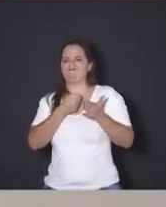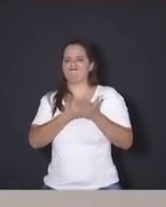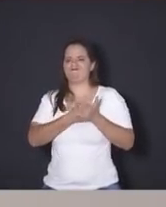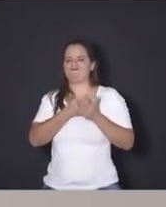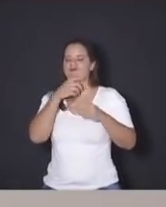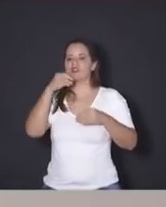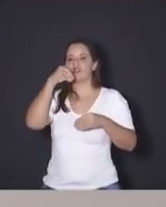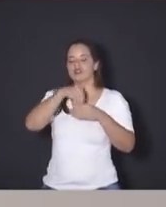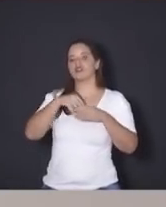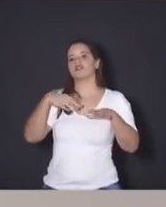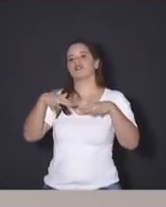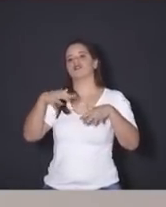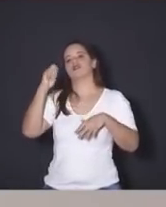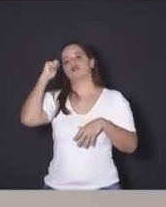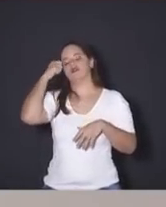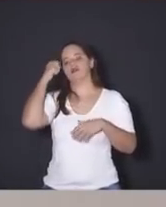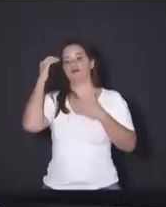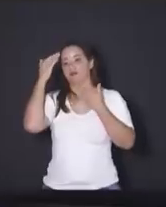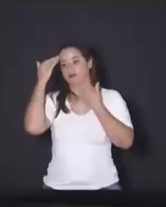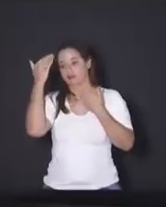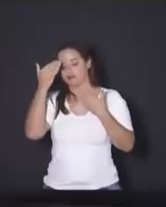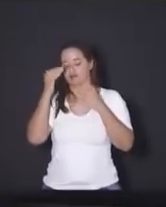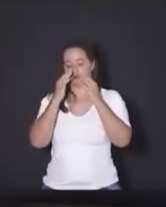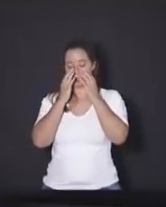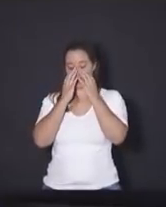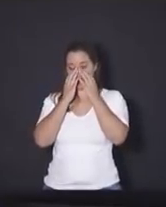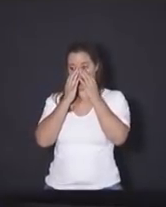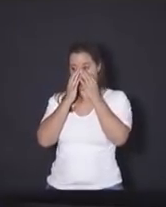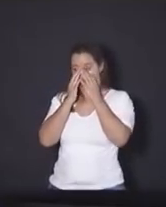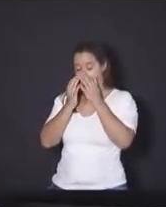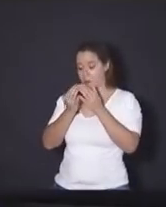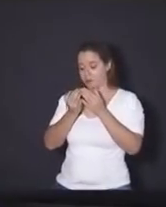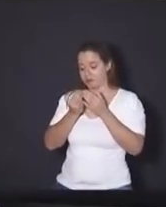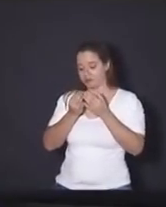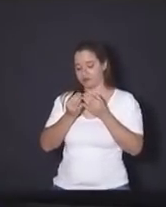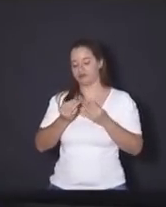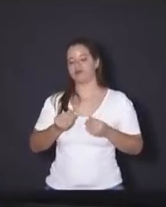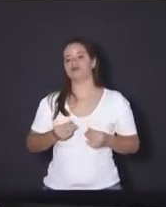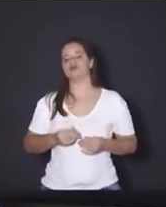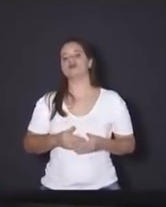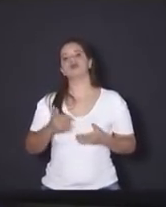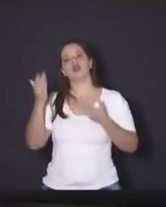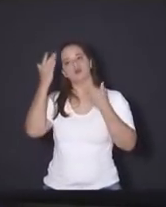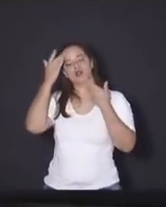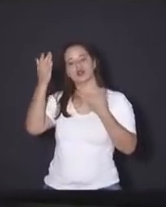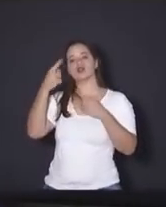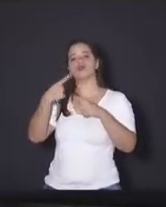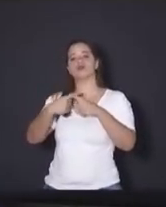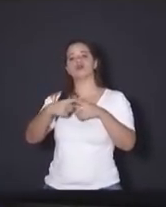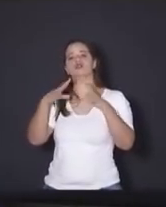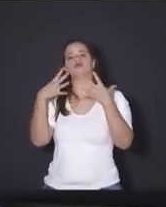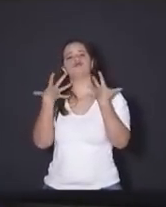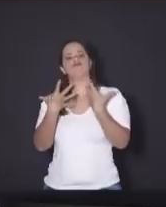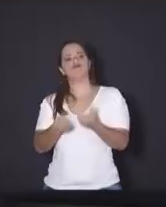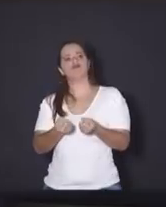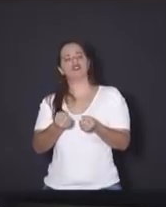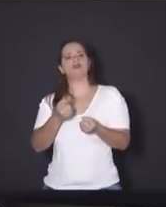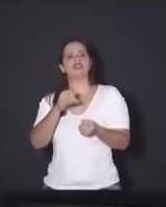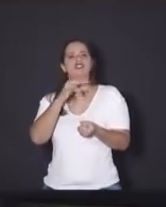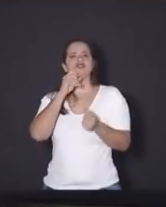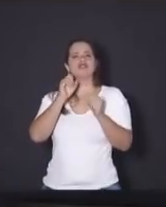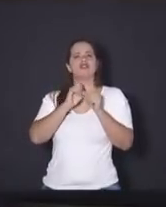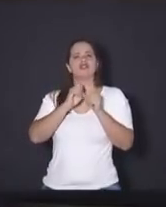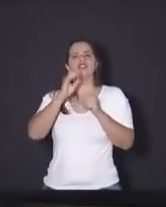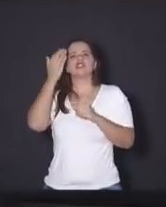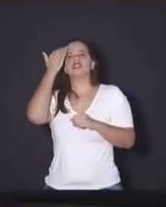próprio movimento negro obrigado muito obrigado pessoal pergunta porque isso nos permite fazer uma se